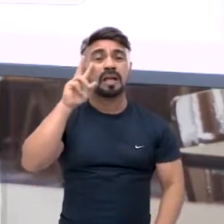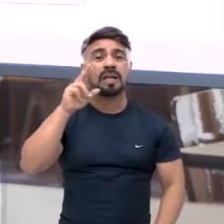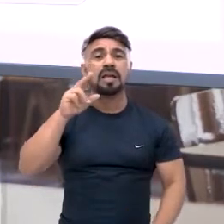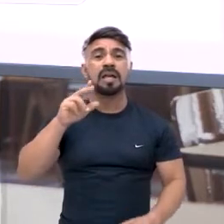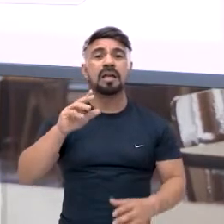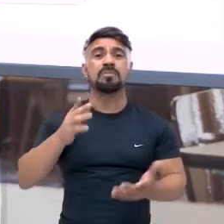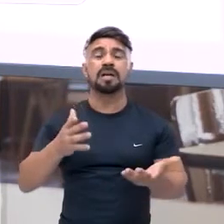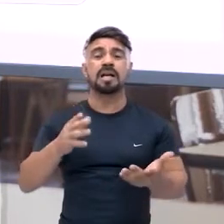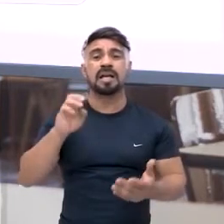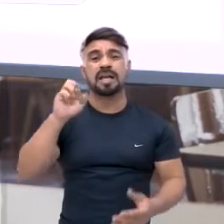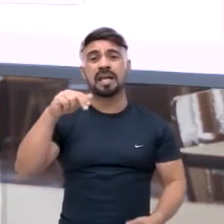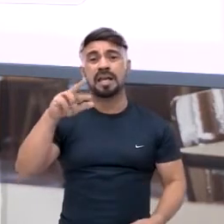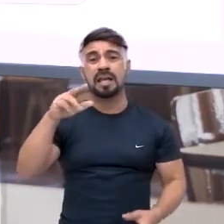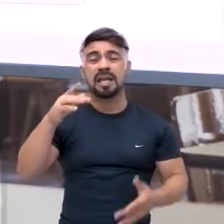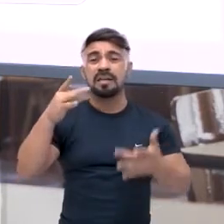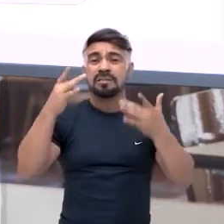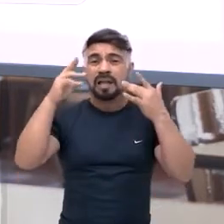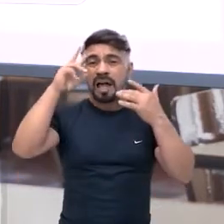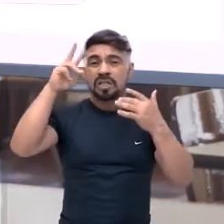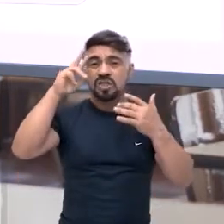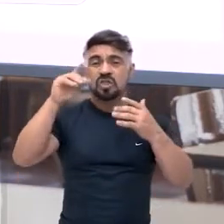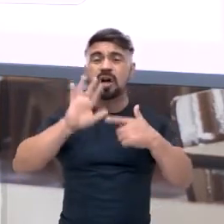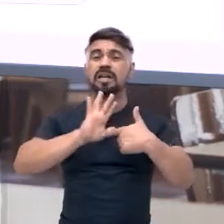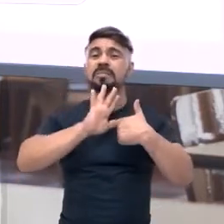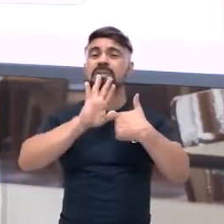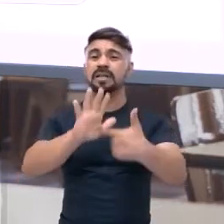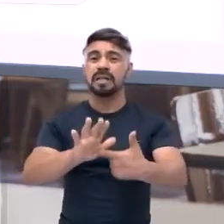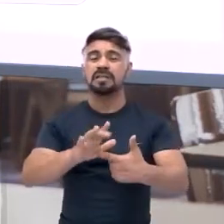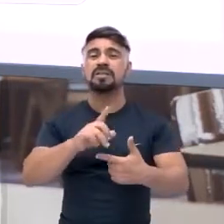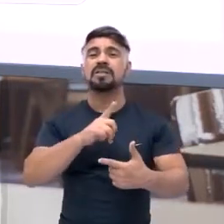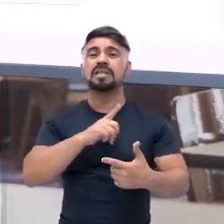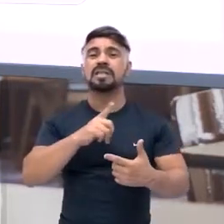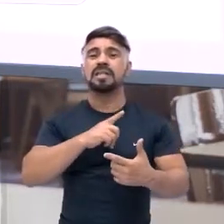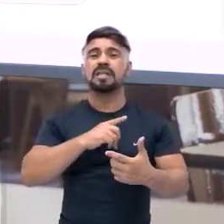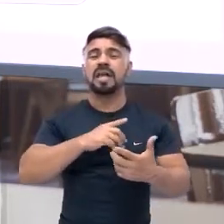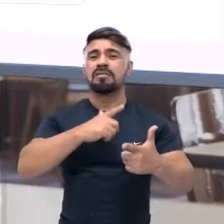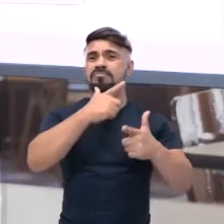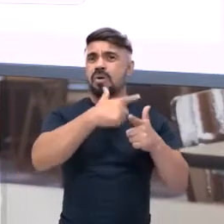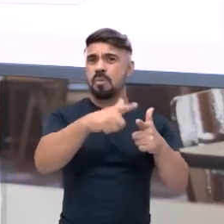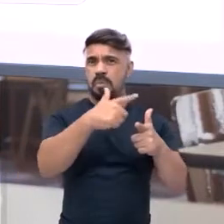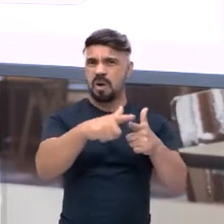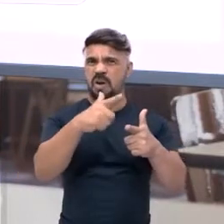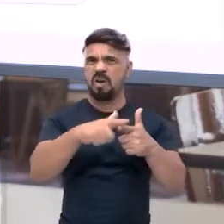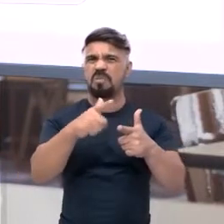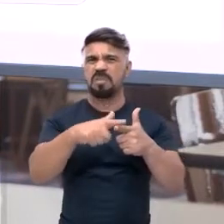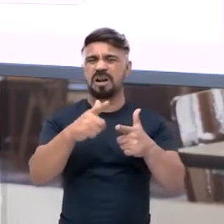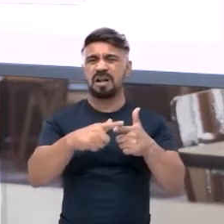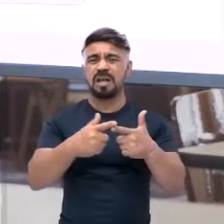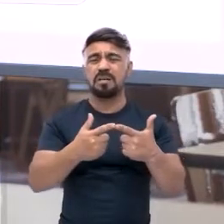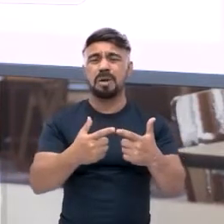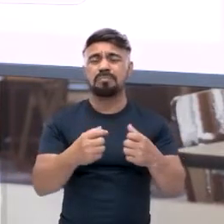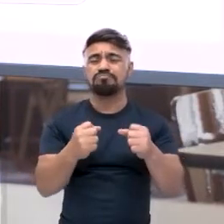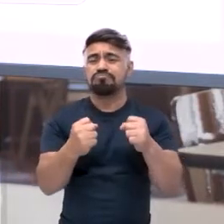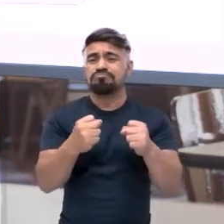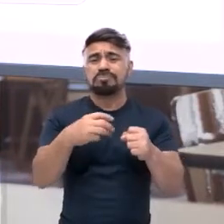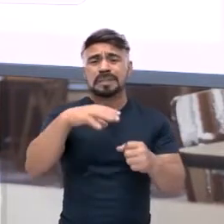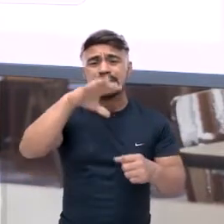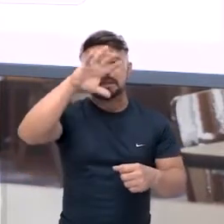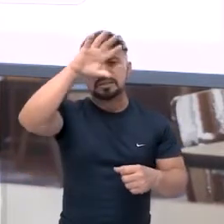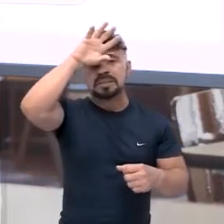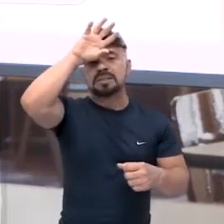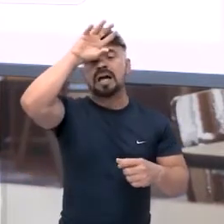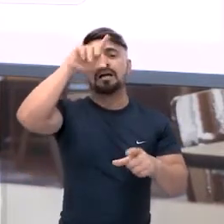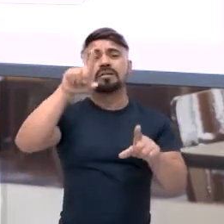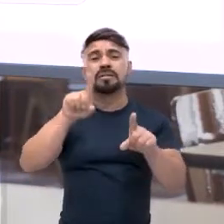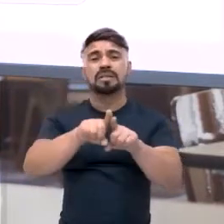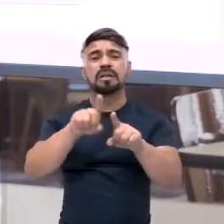lembre, esse enredo ele tem a apresentação, ele tem o conflito, que é o poder dramático do